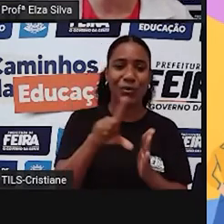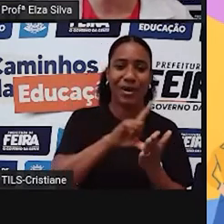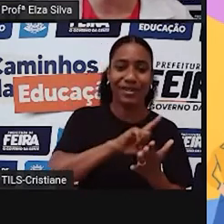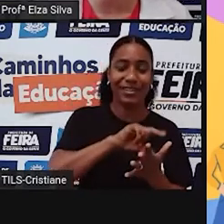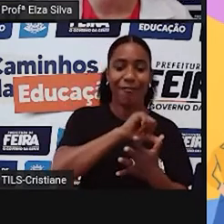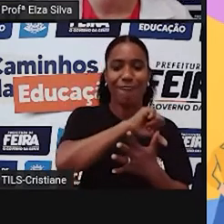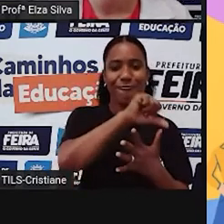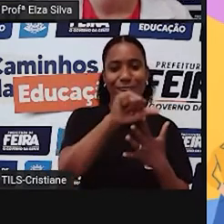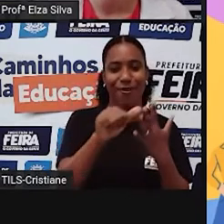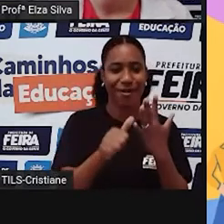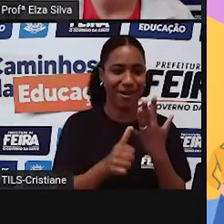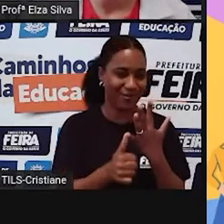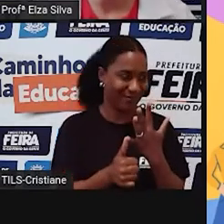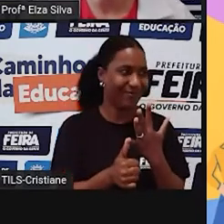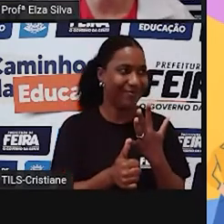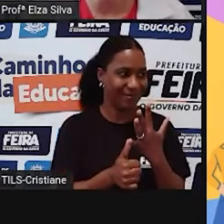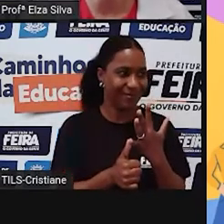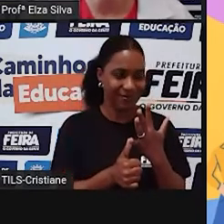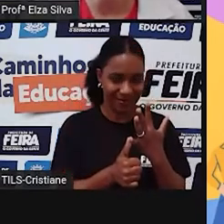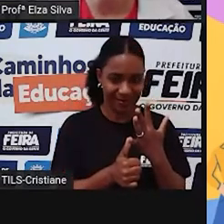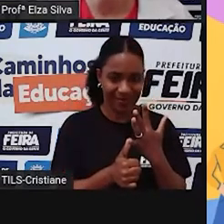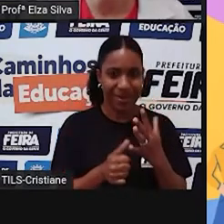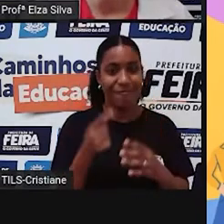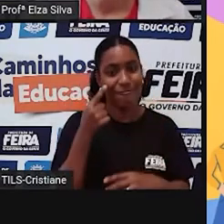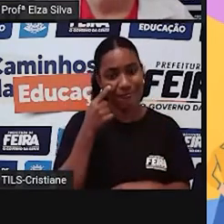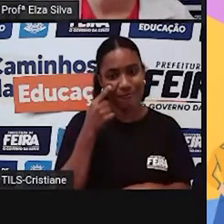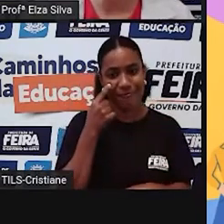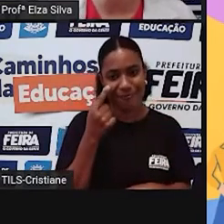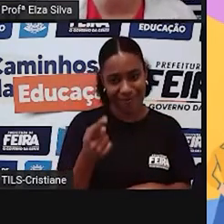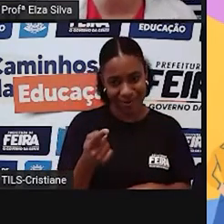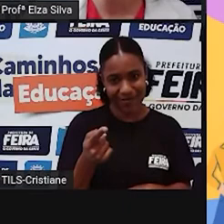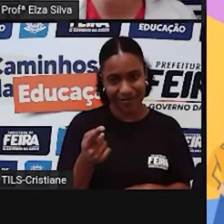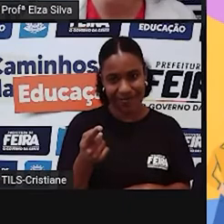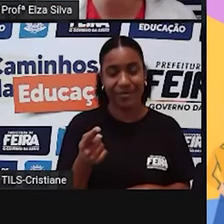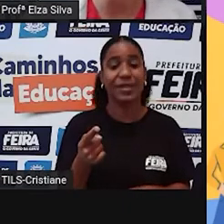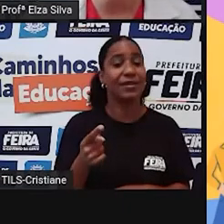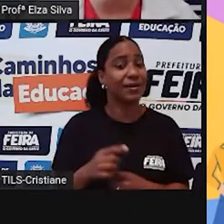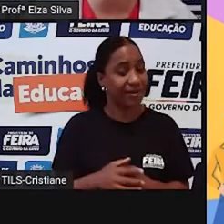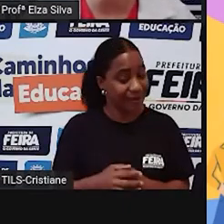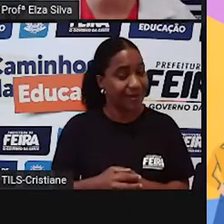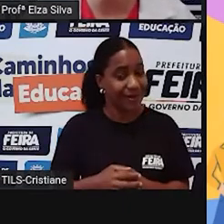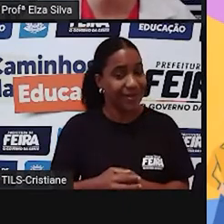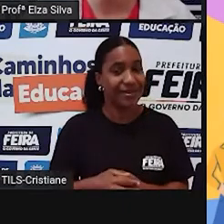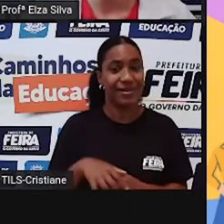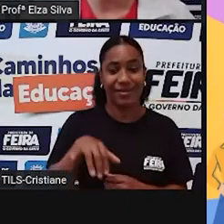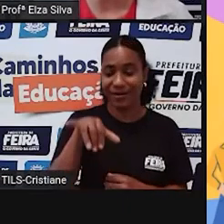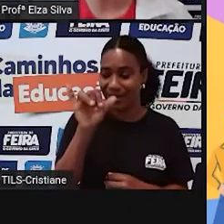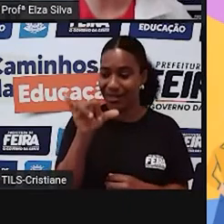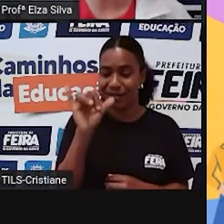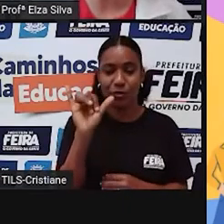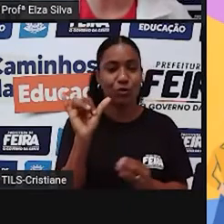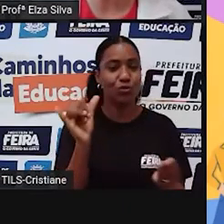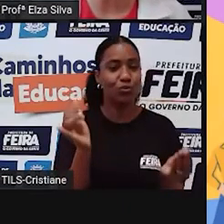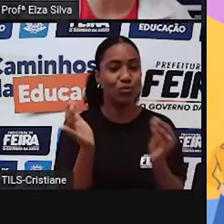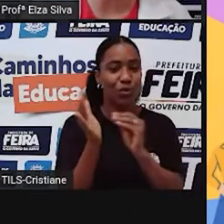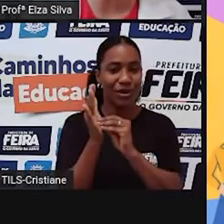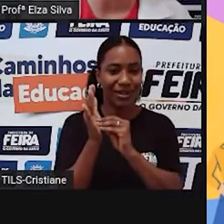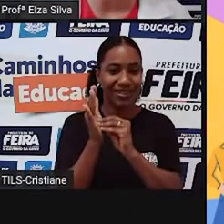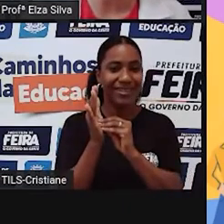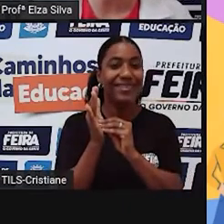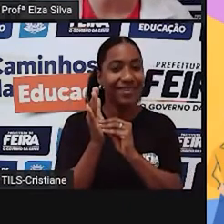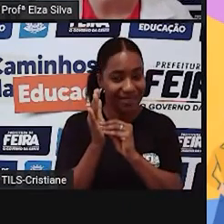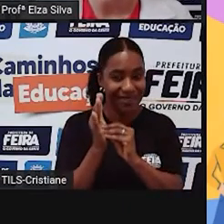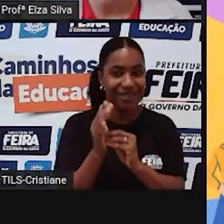uma vogal. Quando isto ocorre, nós vamos apenas, depois do Y, acrescentar as